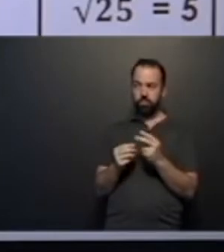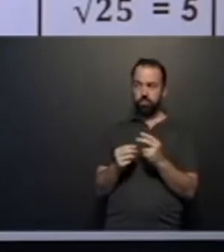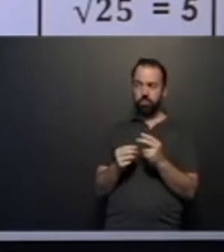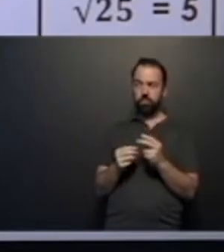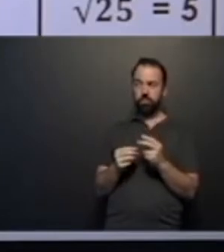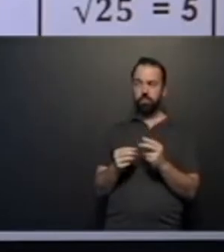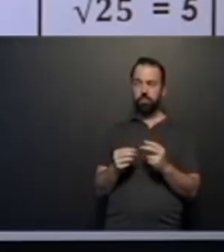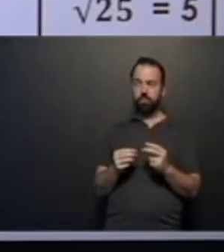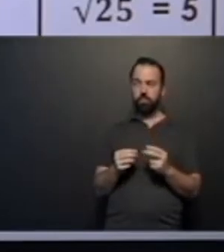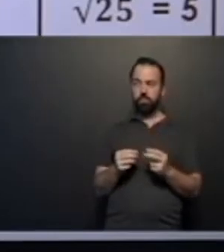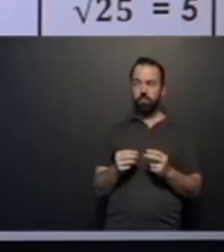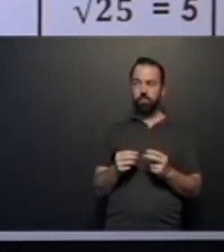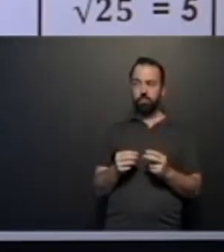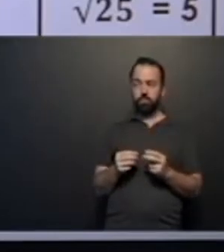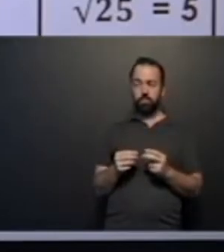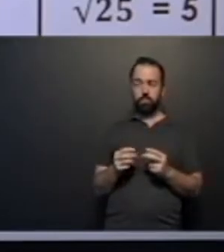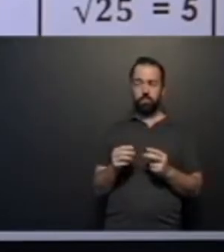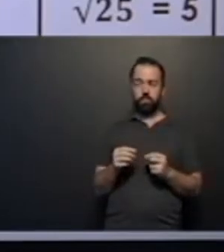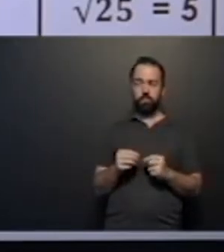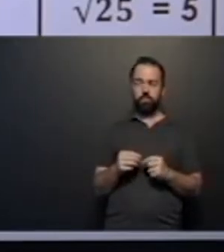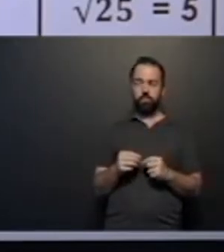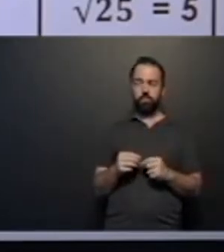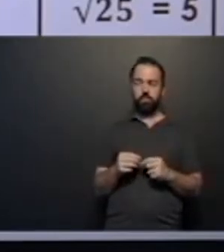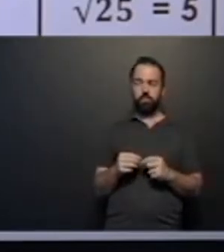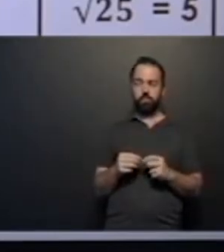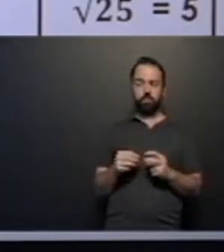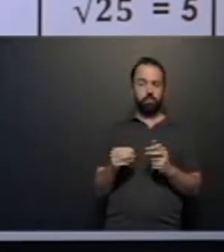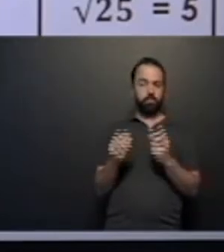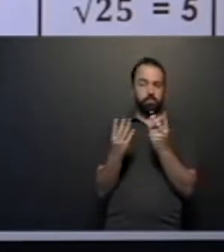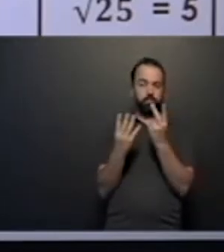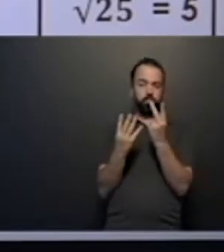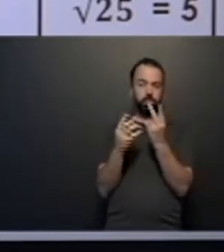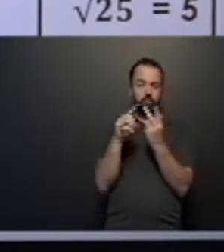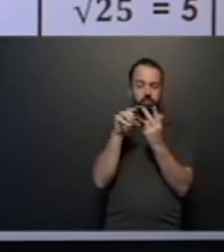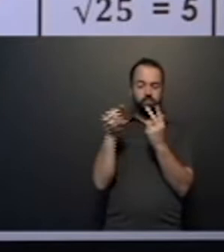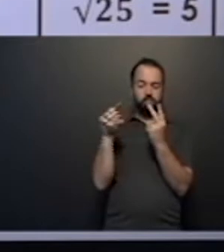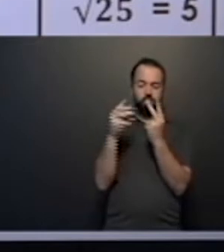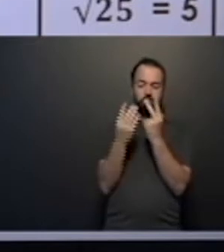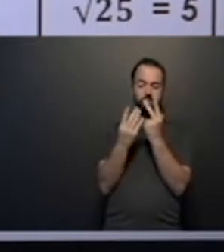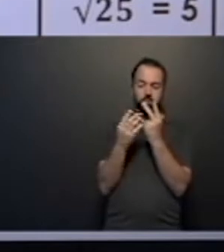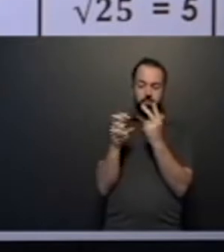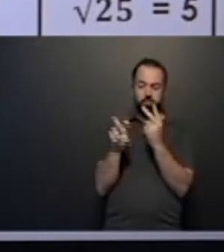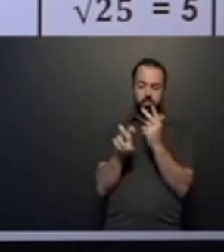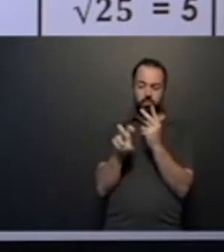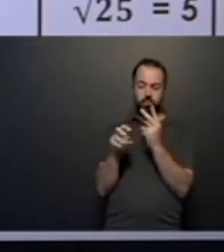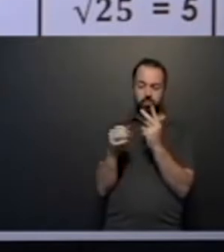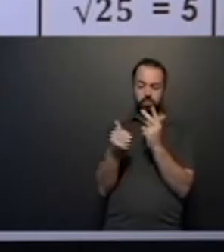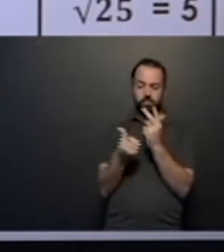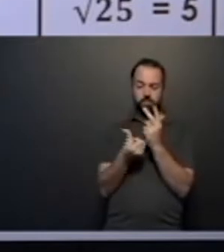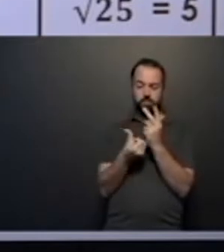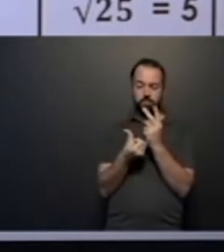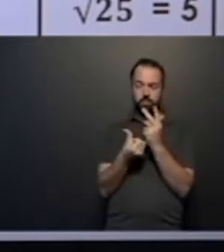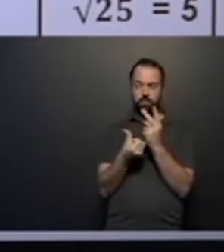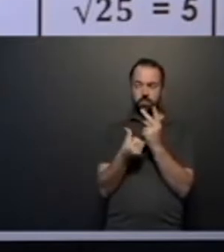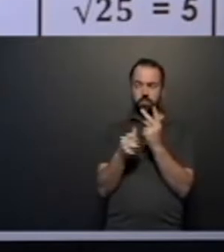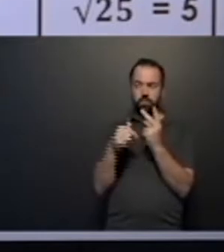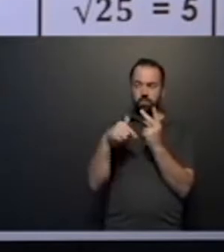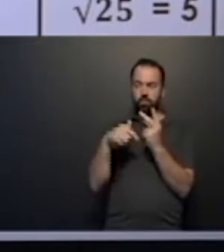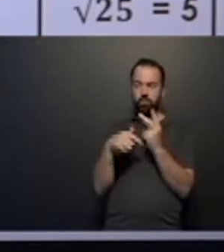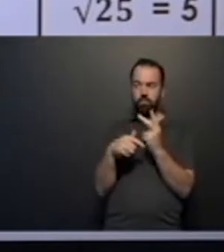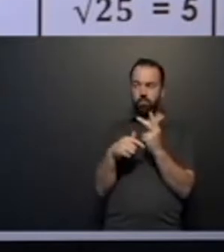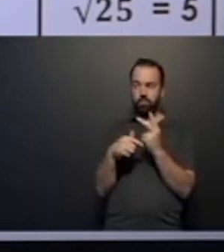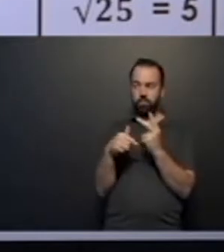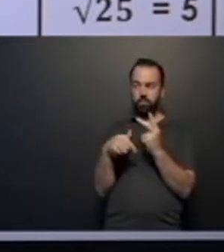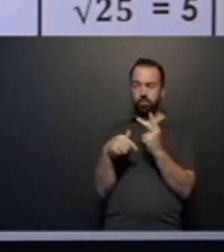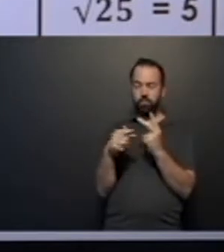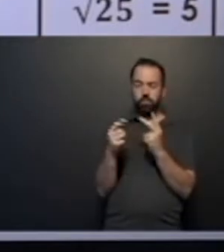temos aí dois números irracionais depois do quatro raiz quadrada de cinco d6 d7